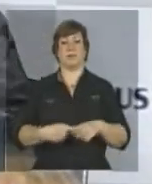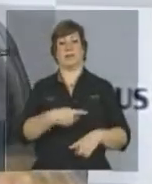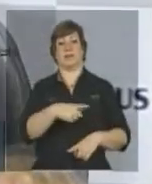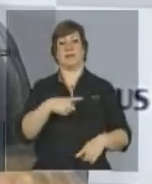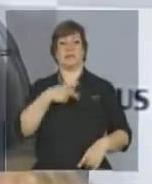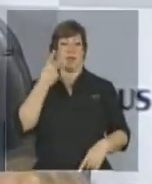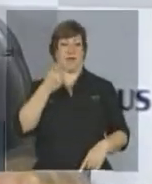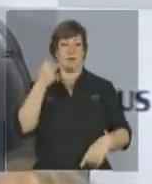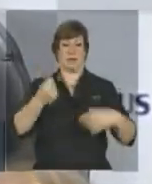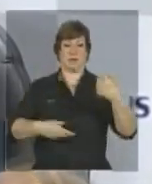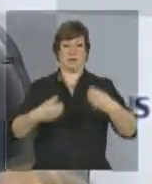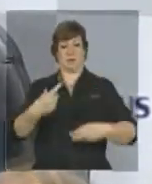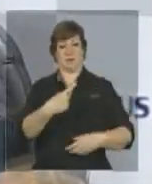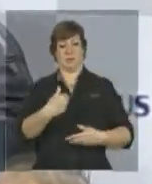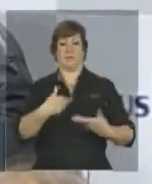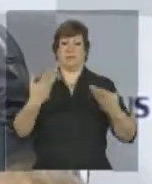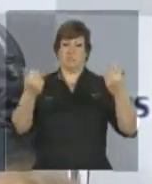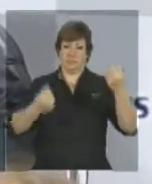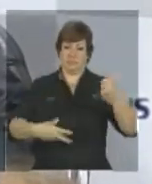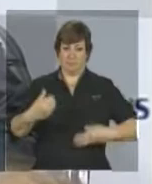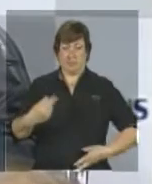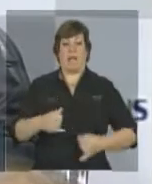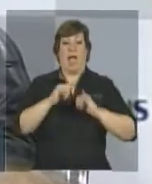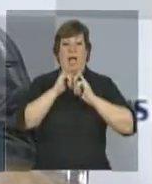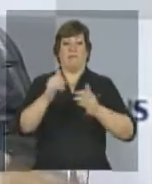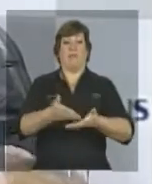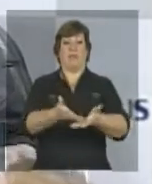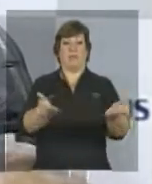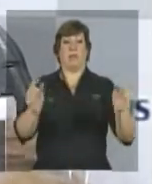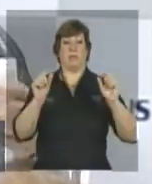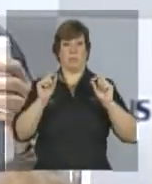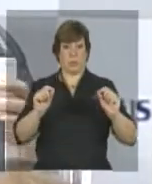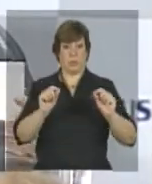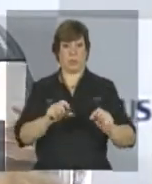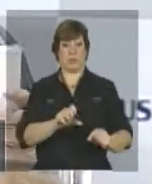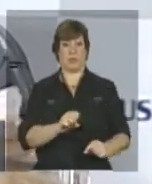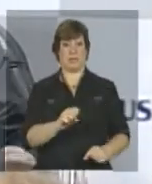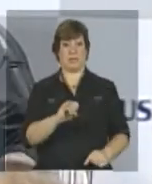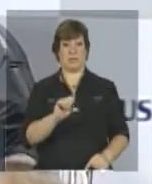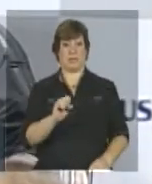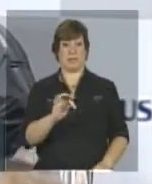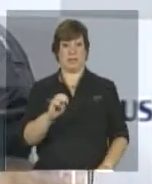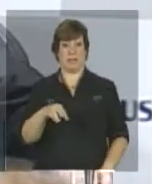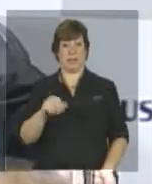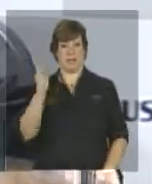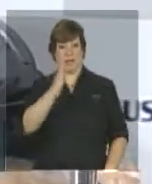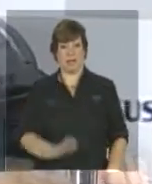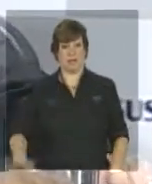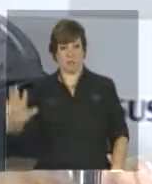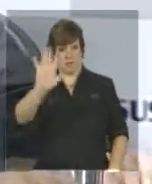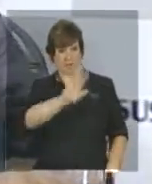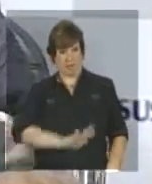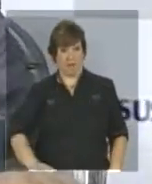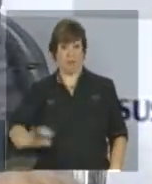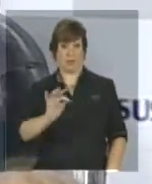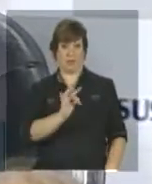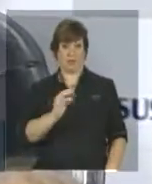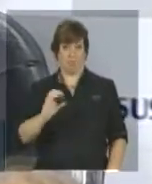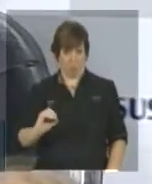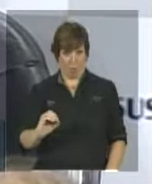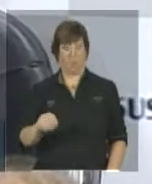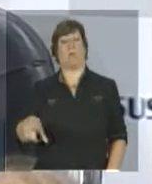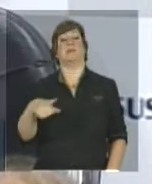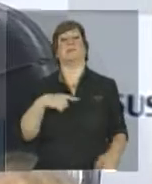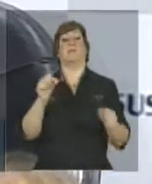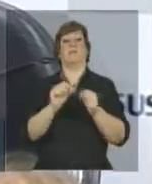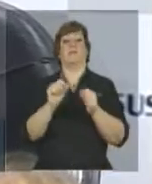essa apresentação e dizer a vocês que o Sistema Nacional de Transplantes consolida as vitórias do